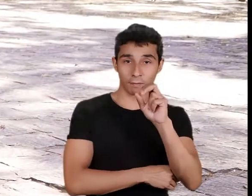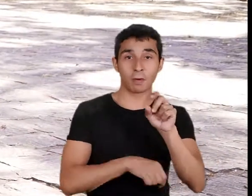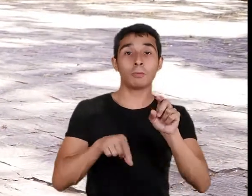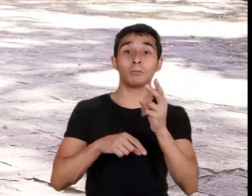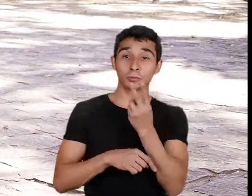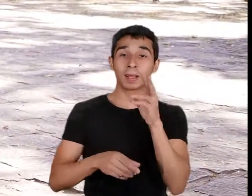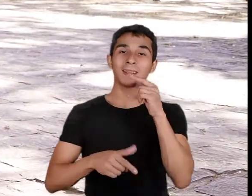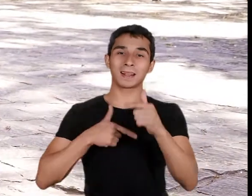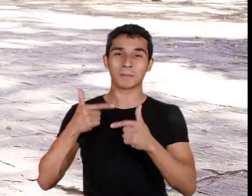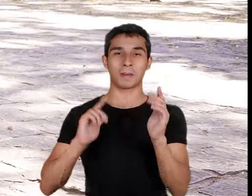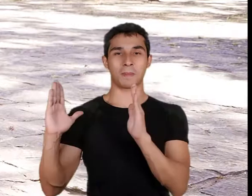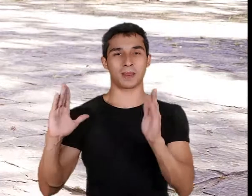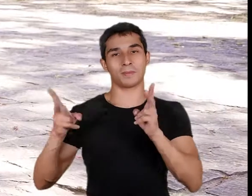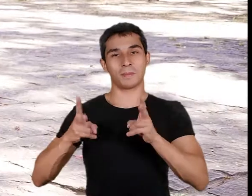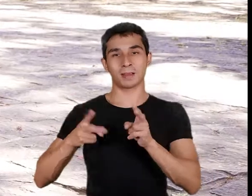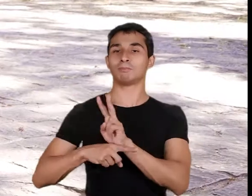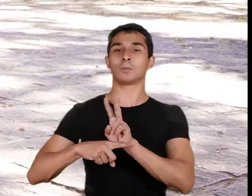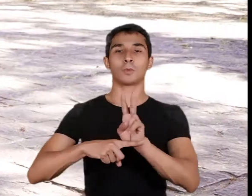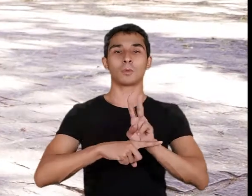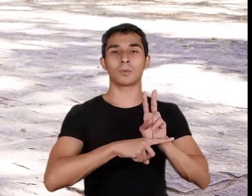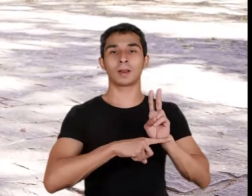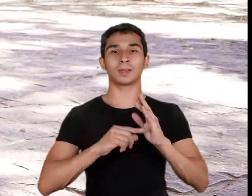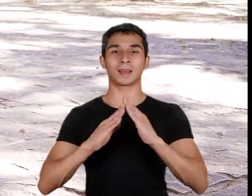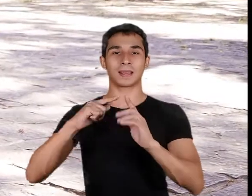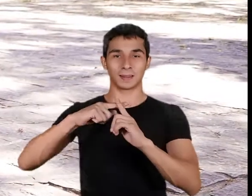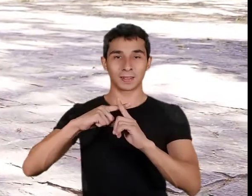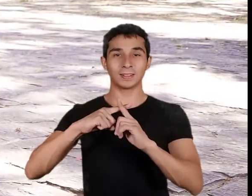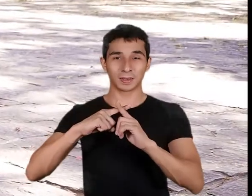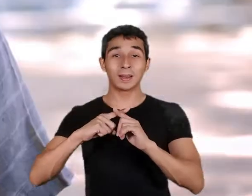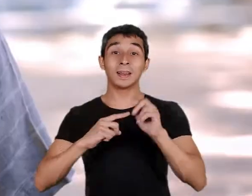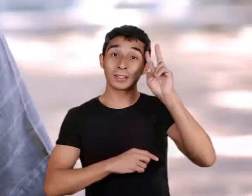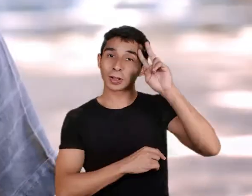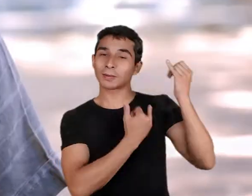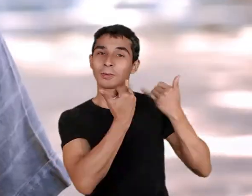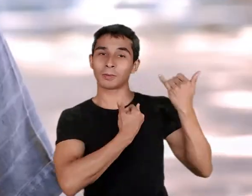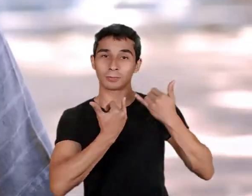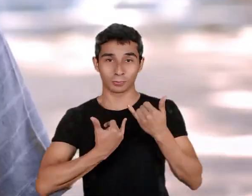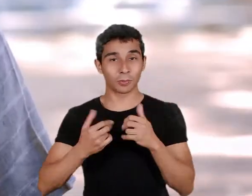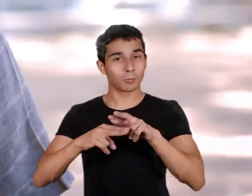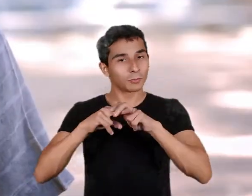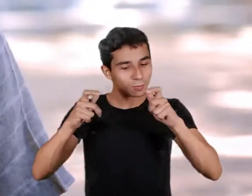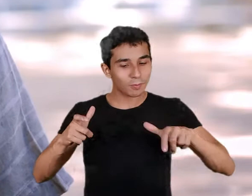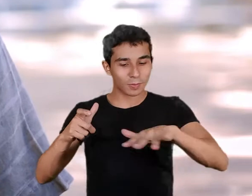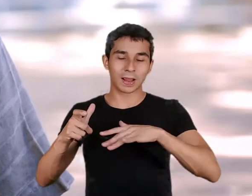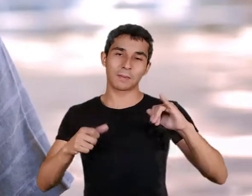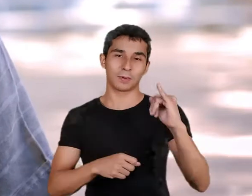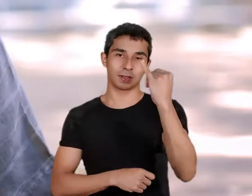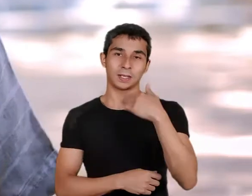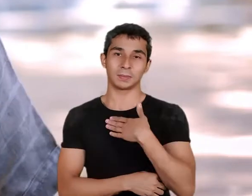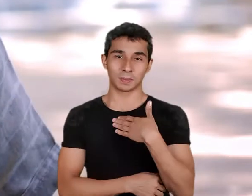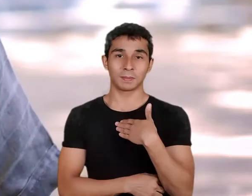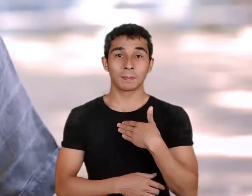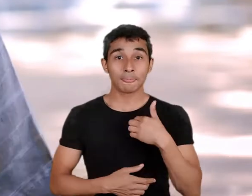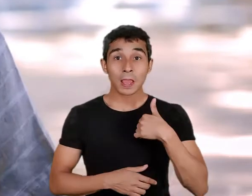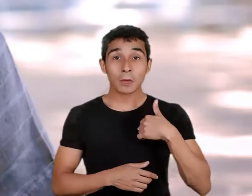dessa igreja, trazendo para nós toda essa história. Então, para mim, esse solo, ele é muito importante, né? Eu passei